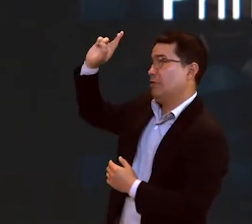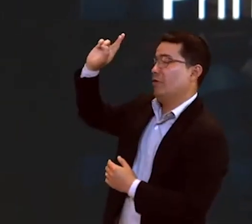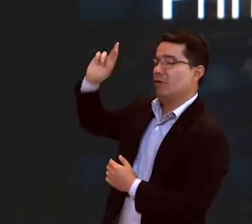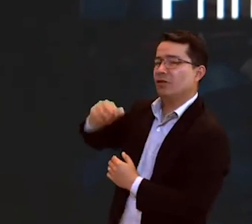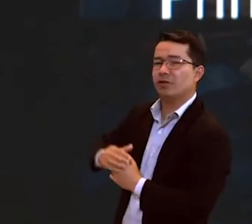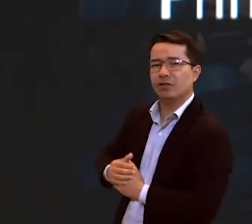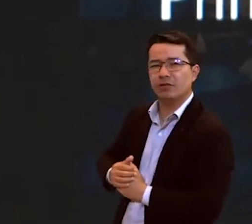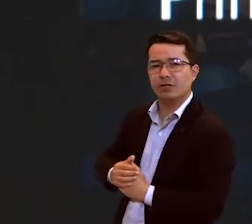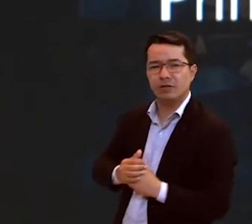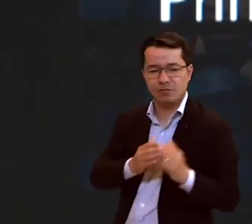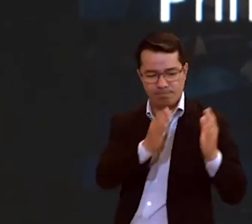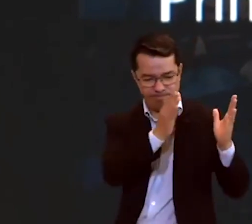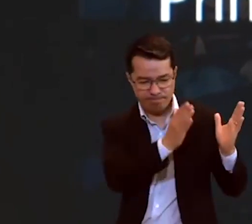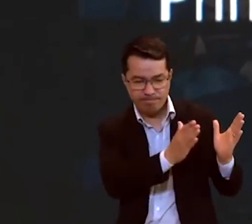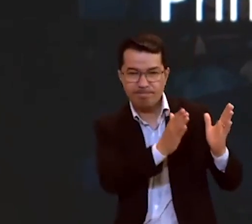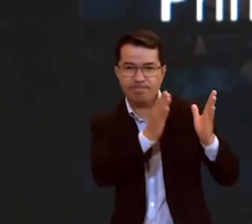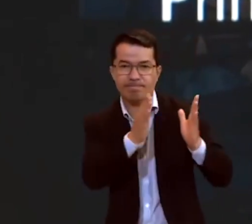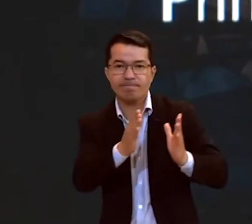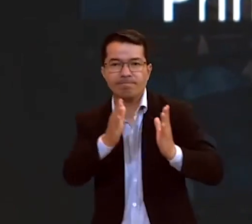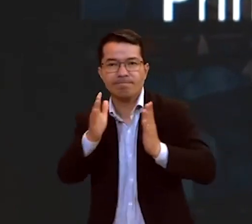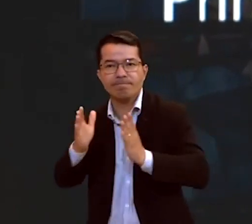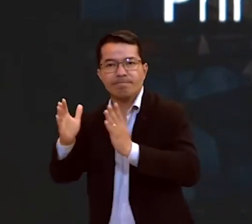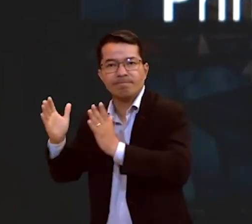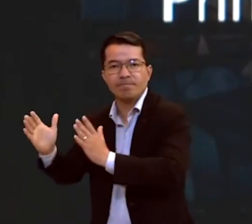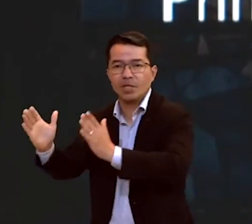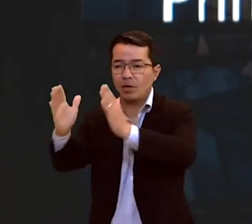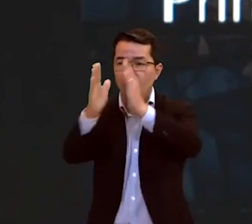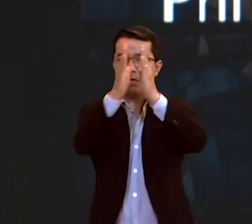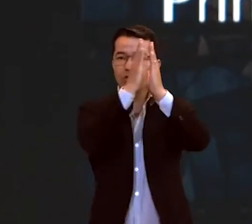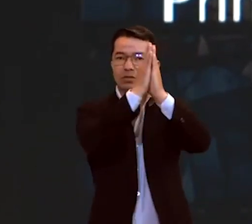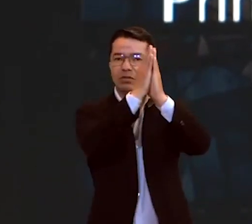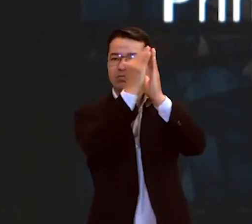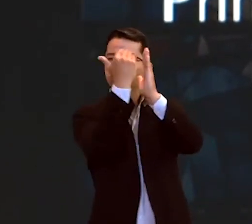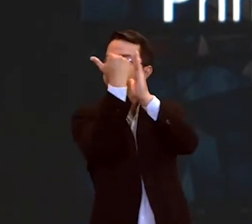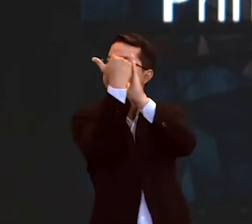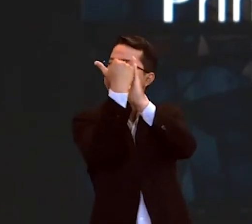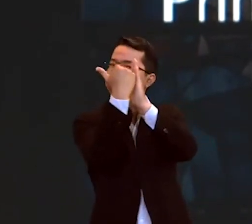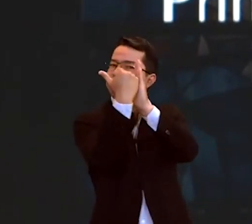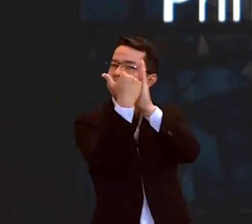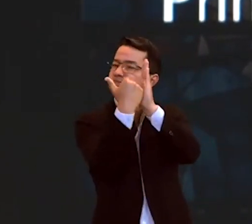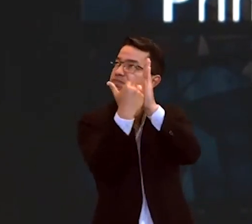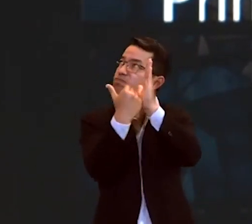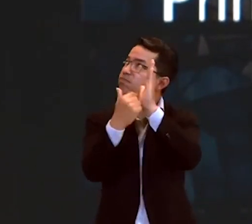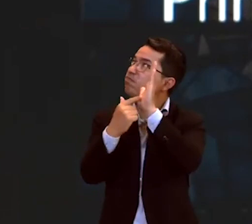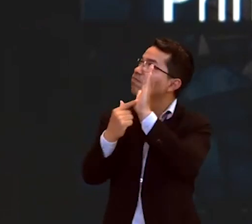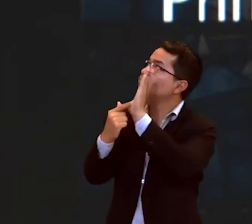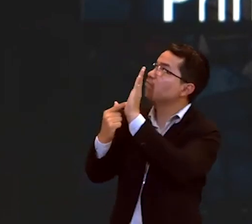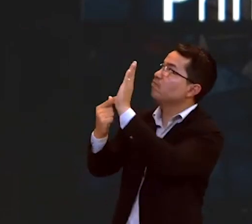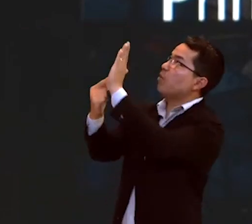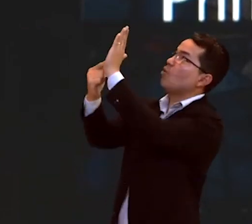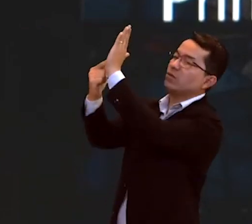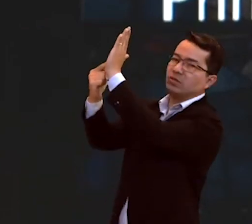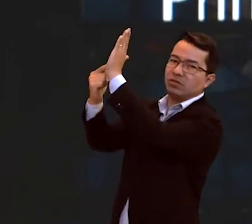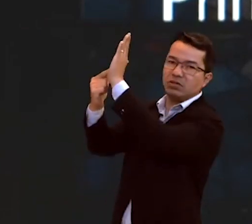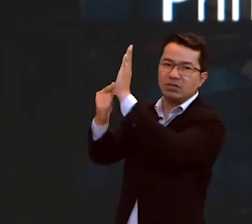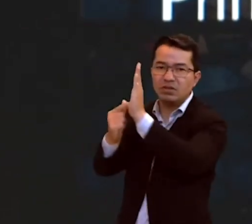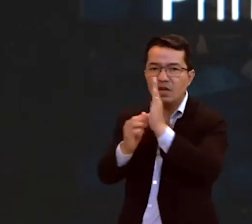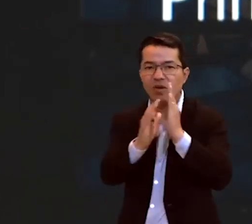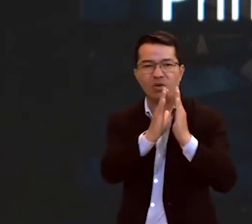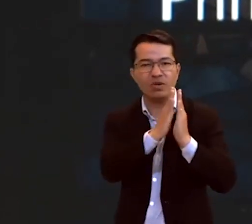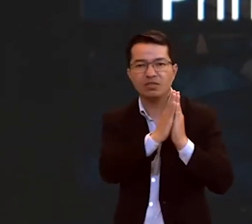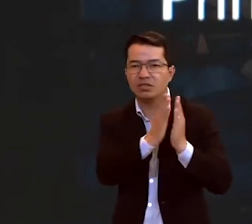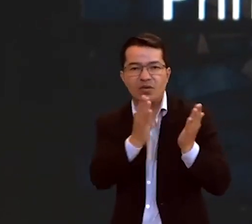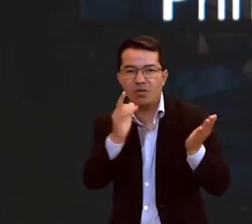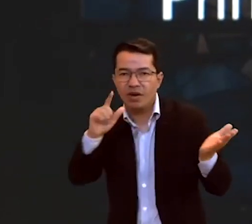E a gente vai e apresenta o nosso coração diante de Deus. E a gente fala, Deus, eu preciso da tua ajuda. Às vezes a gente fala assim,